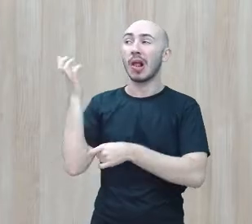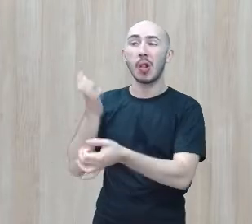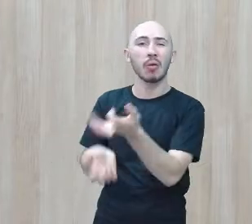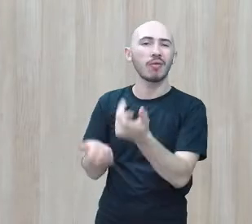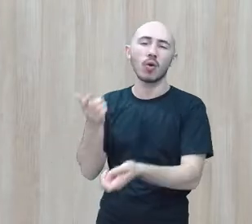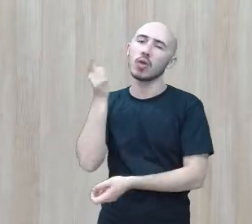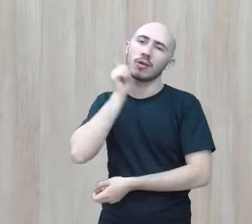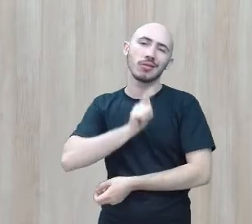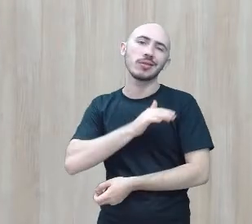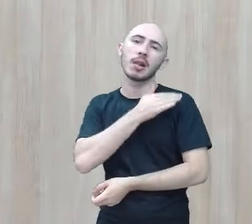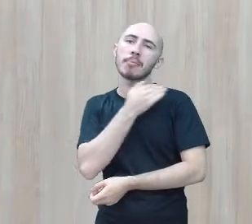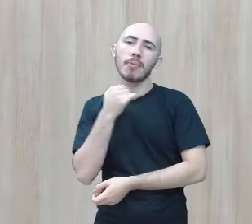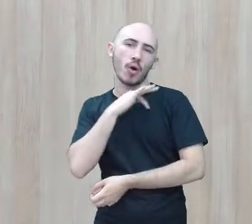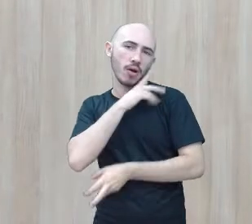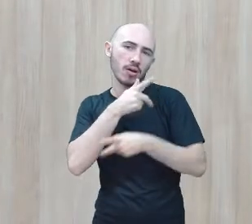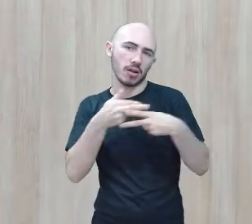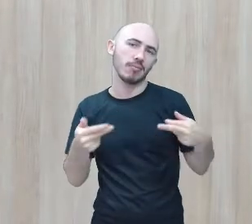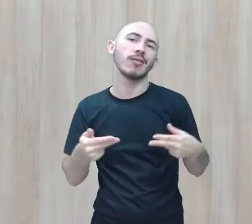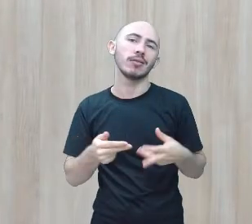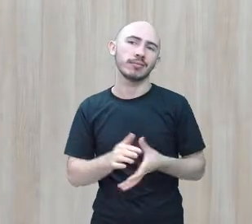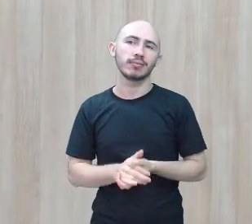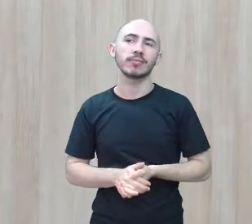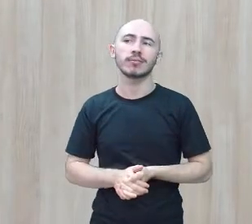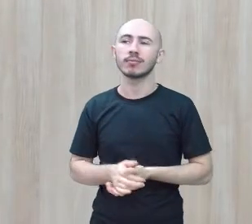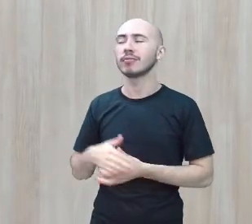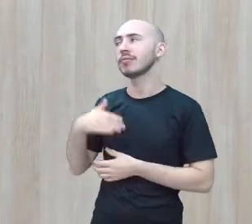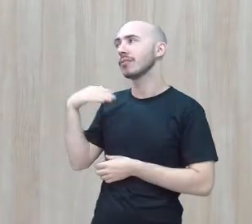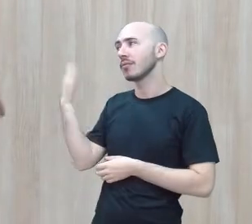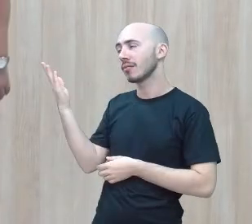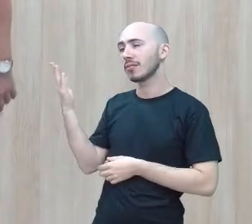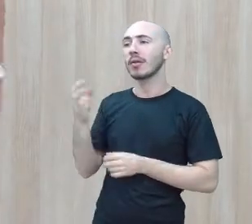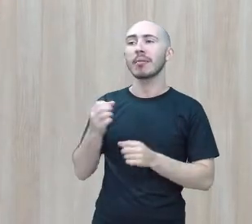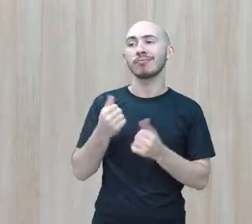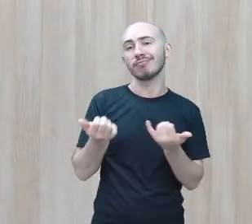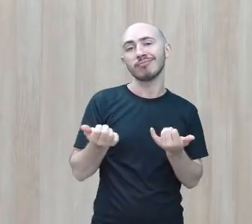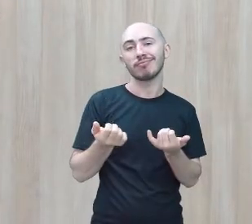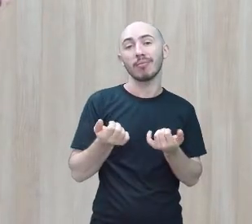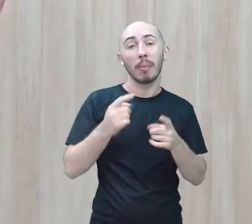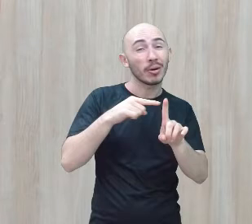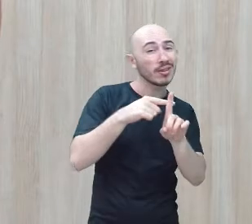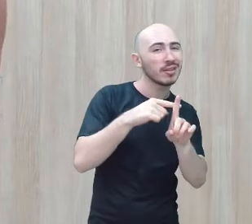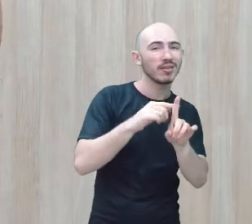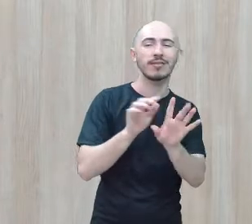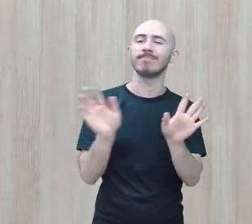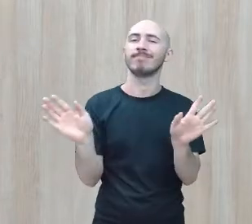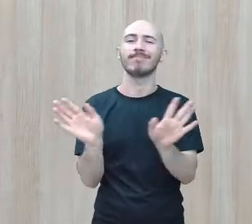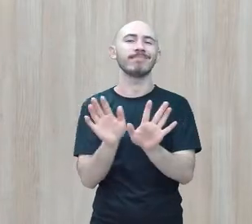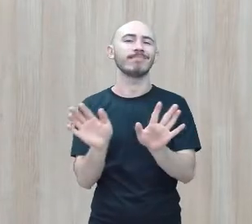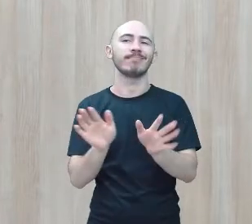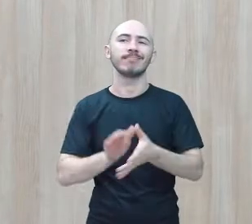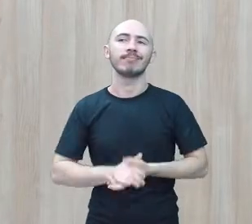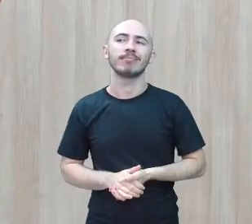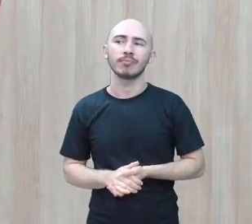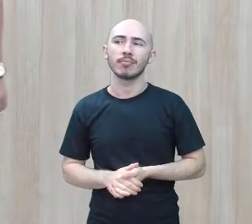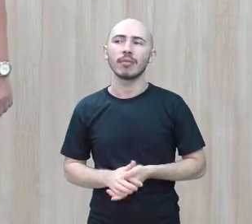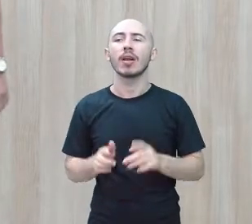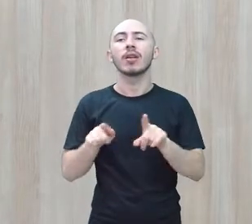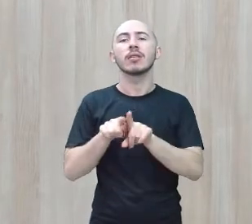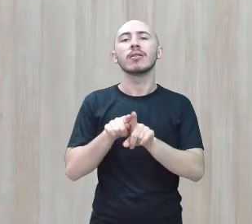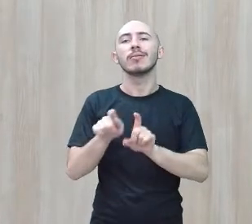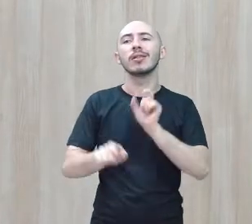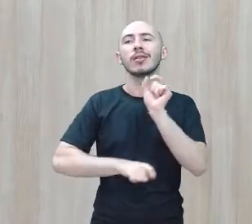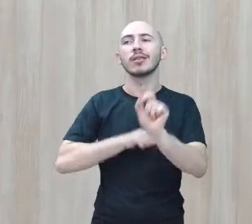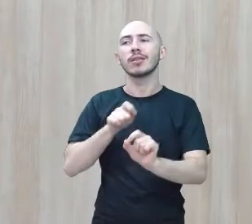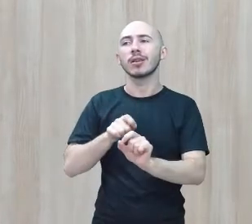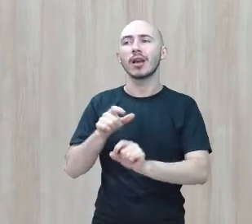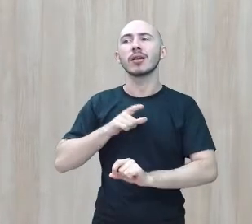a questão da queima da cana-de-açúcar, apesar de parecer benéfica, não é. Além do mais, a questão